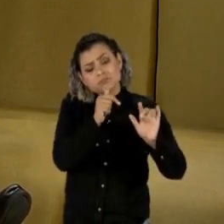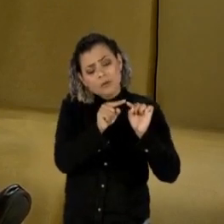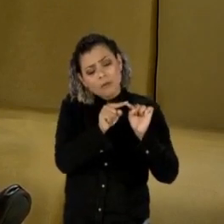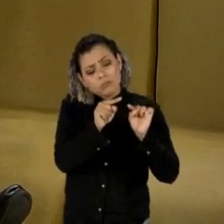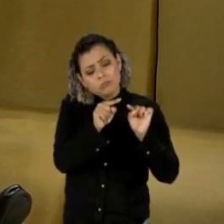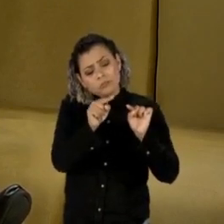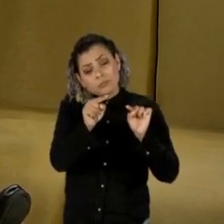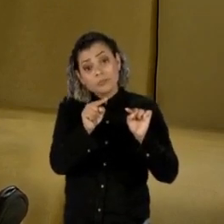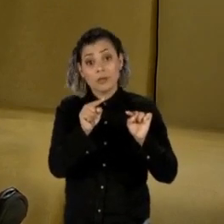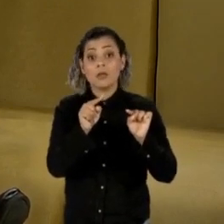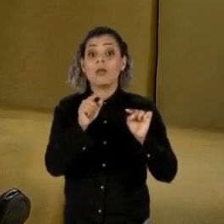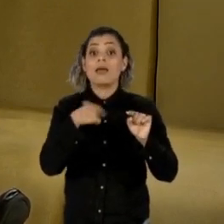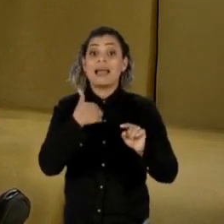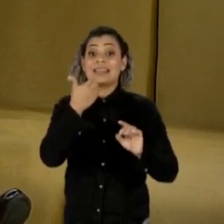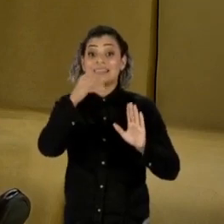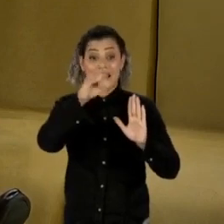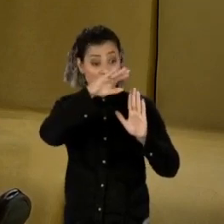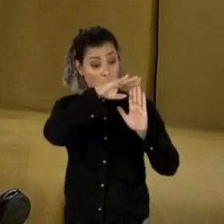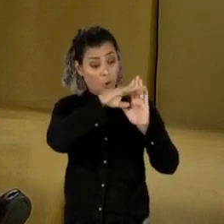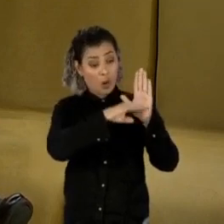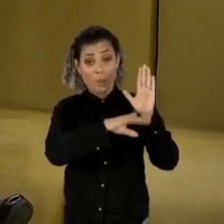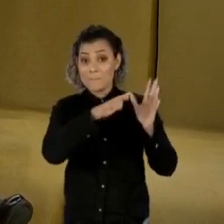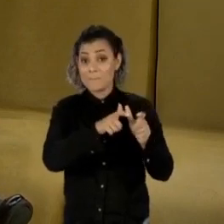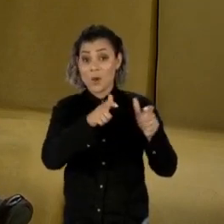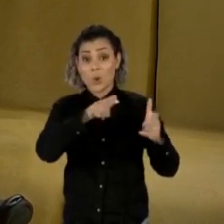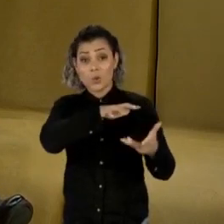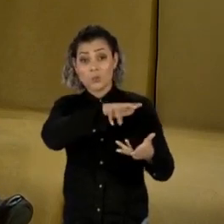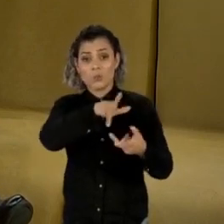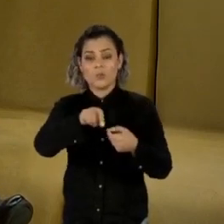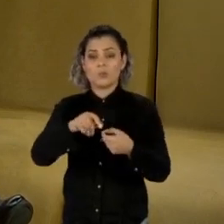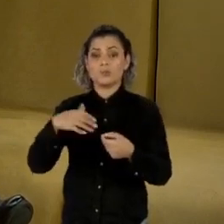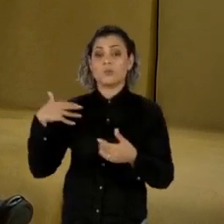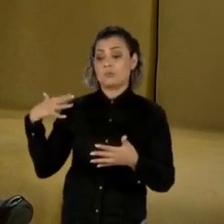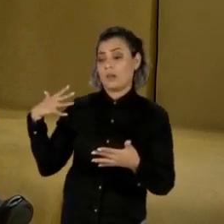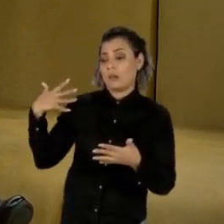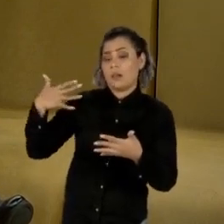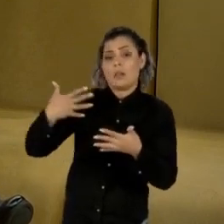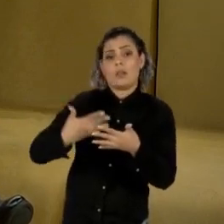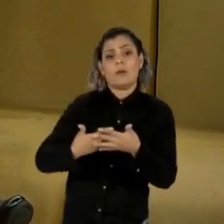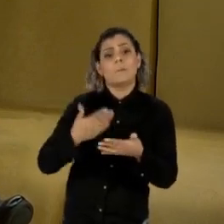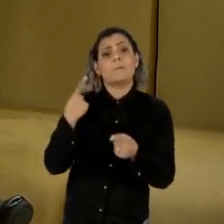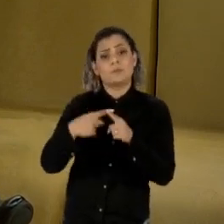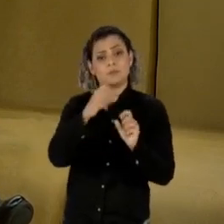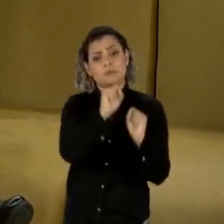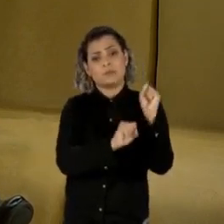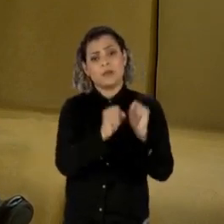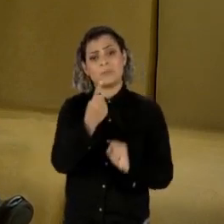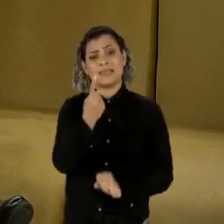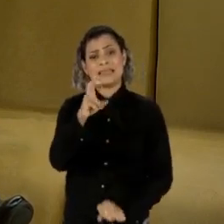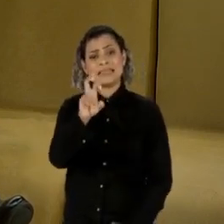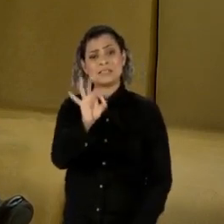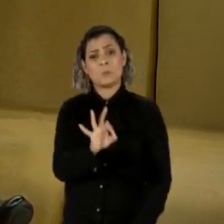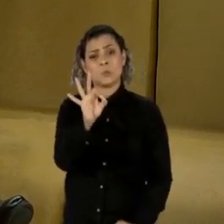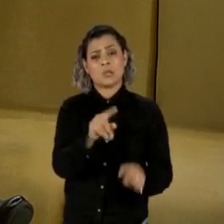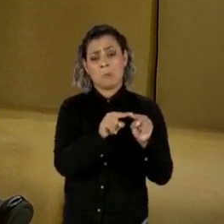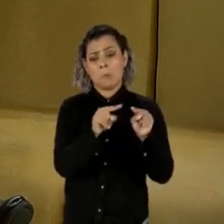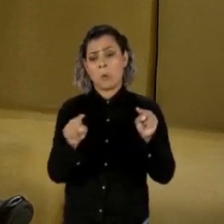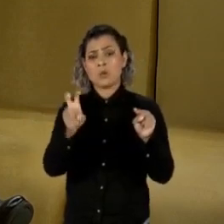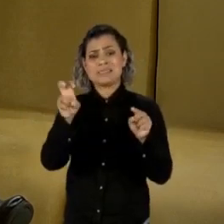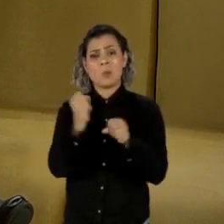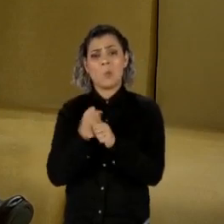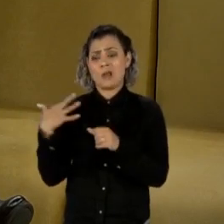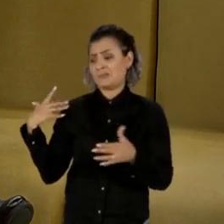lista das dez maiores do mundo isso porque a atividade das fábricas brasileiras caiu 15 por cento nos últimos cinco